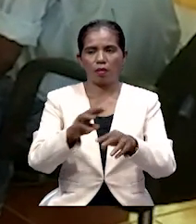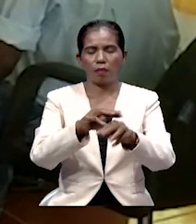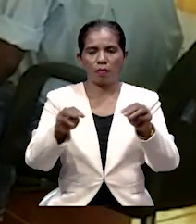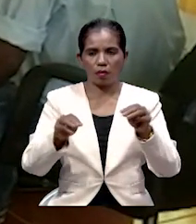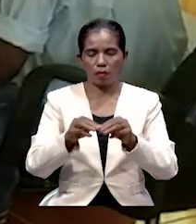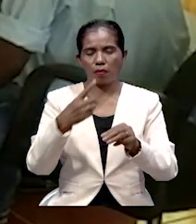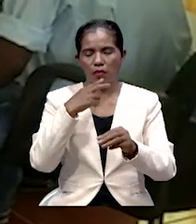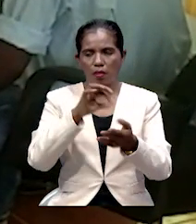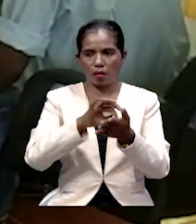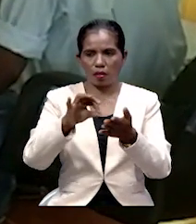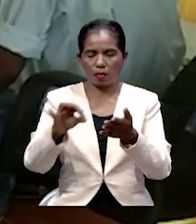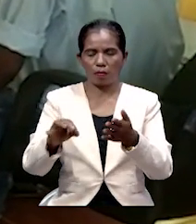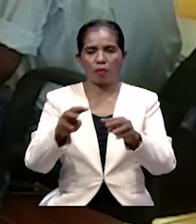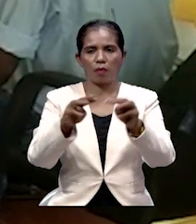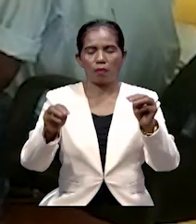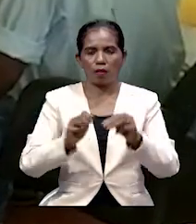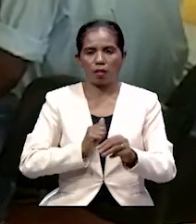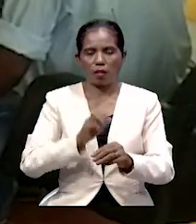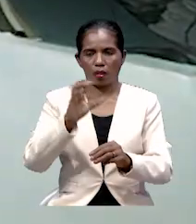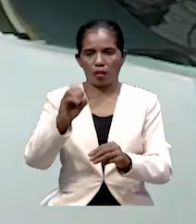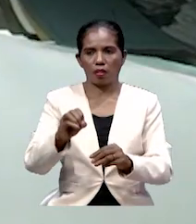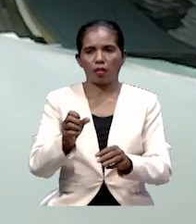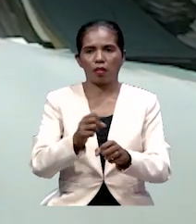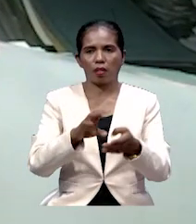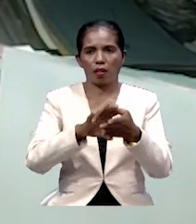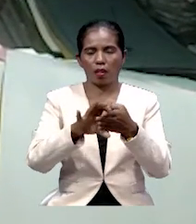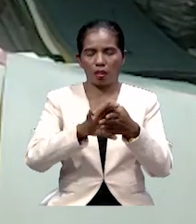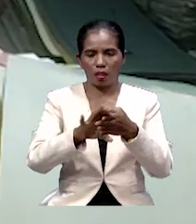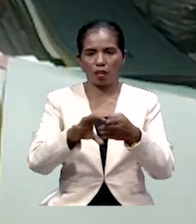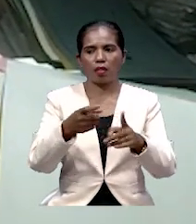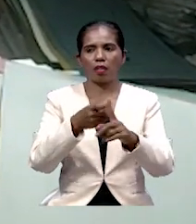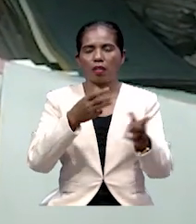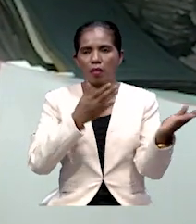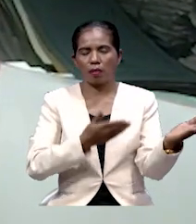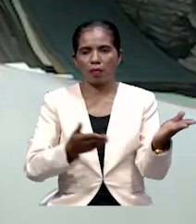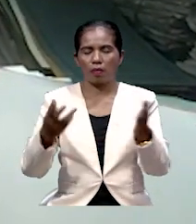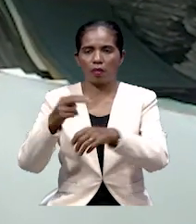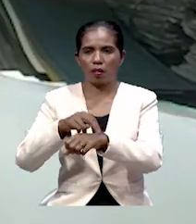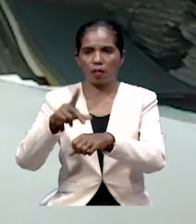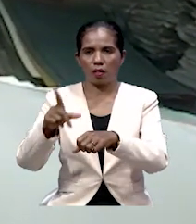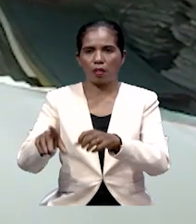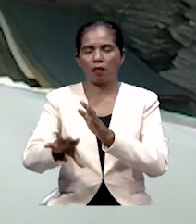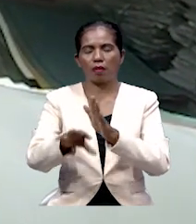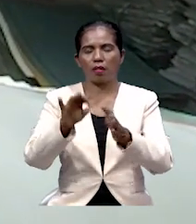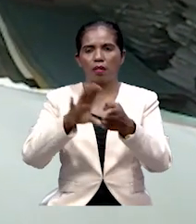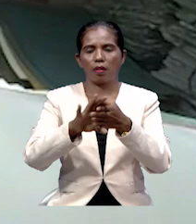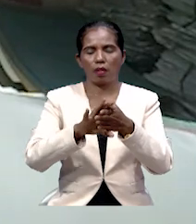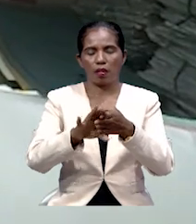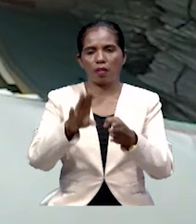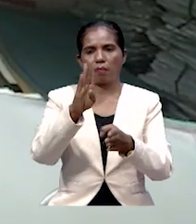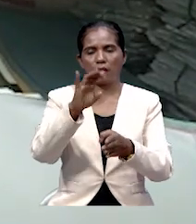Conservatório Registro Notariado Município Ainaro sehalo carta acompanhamento haruka mai nasional ho di belehetan bilhete identidade